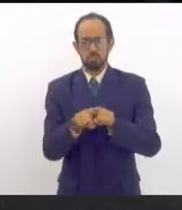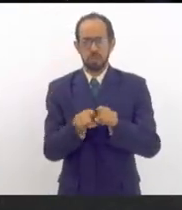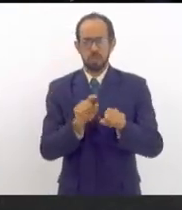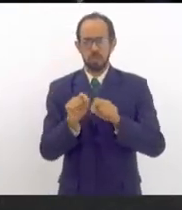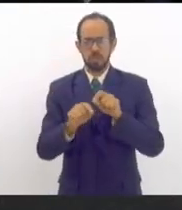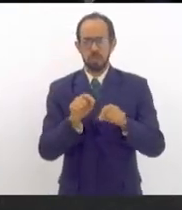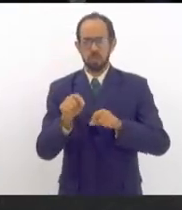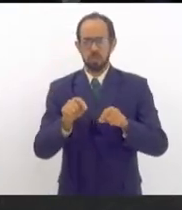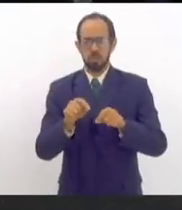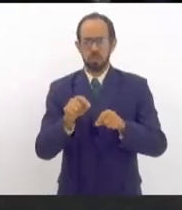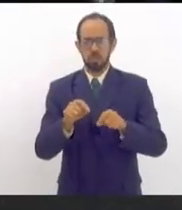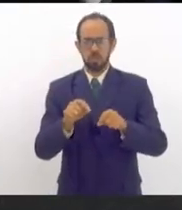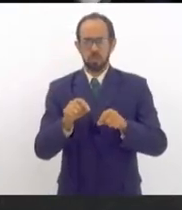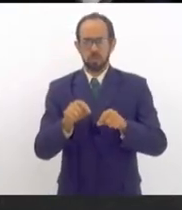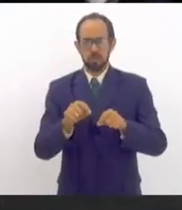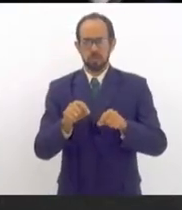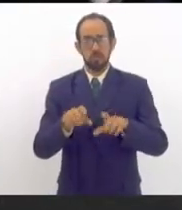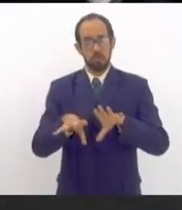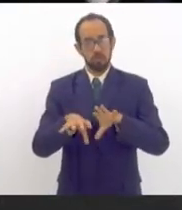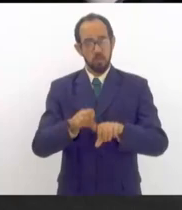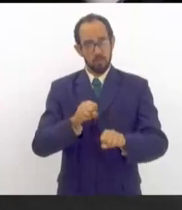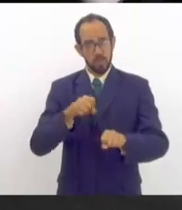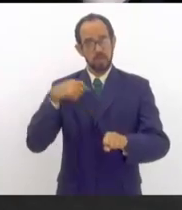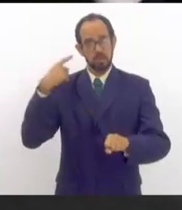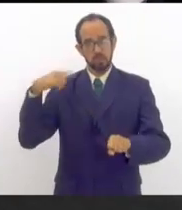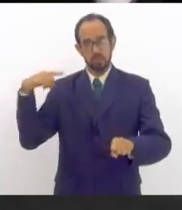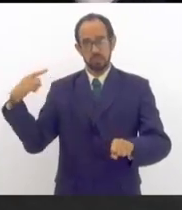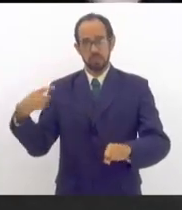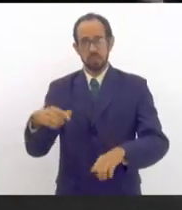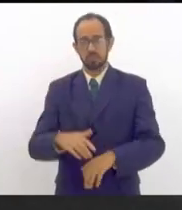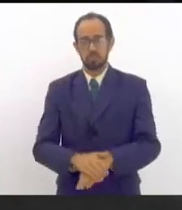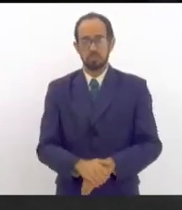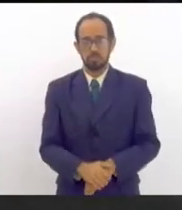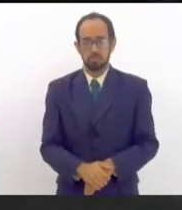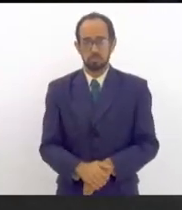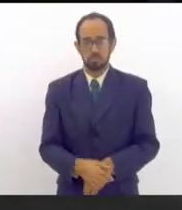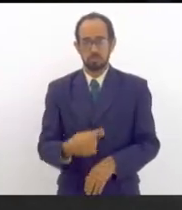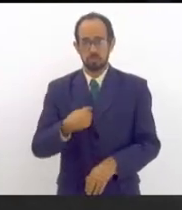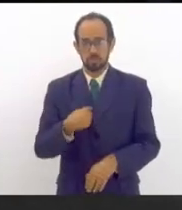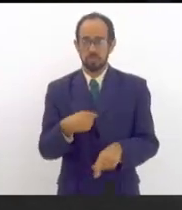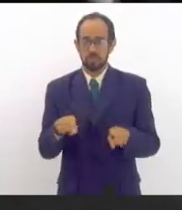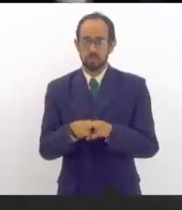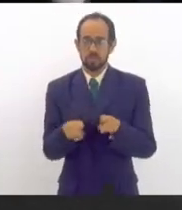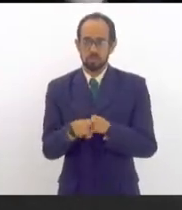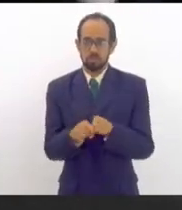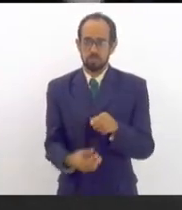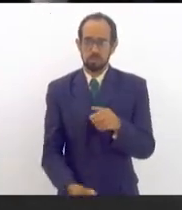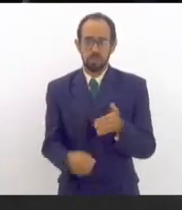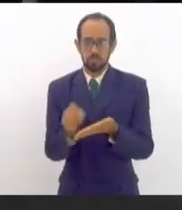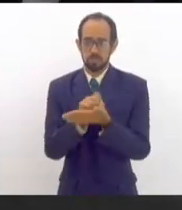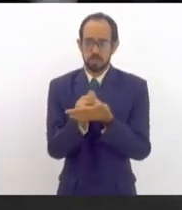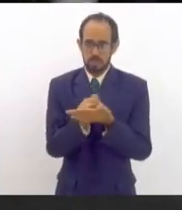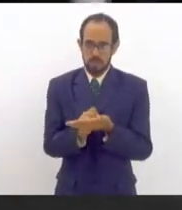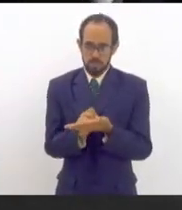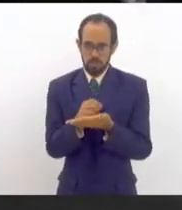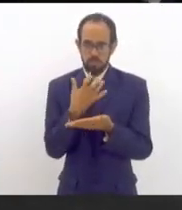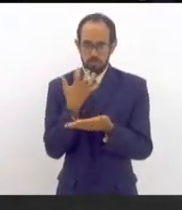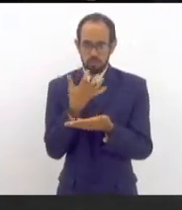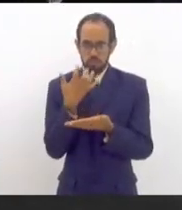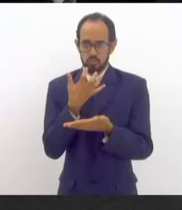um entusiasta do direito porque me formei em Direito eu sou o compositor então eu escrevo canções